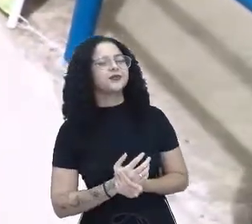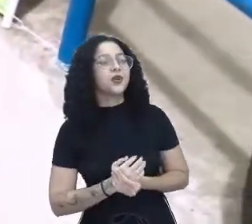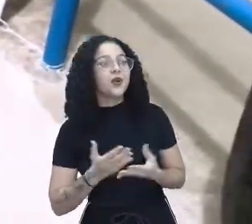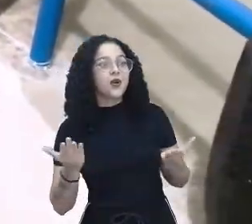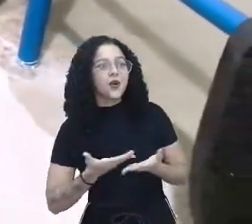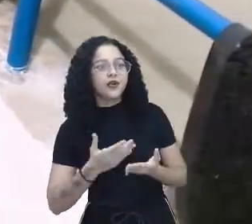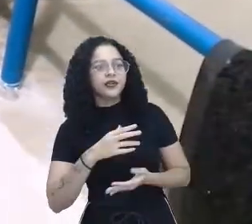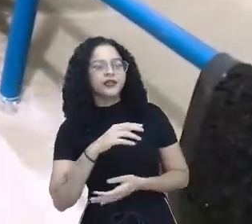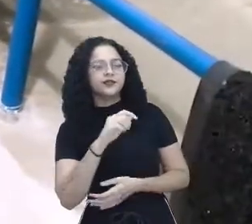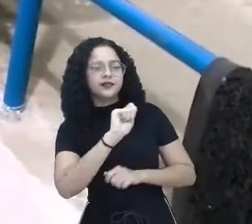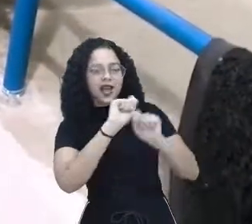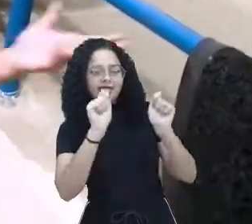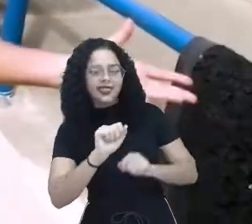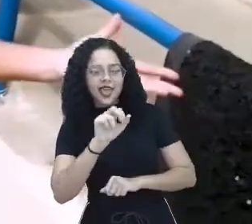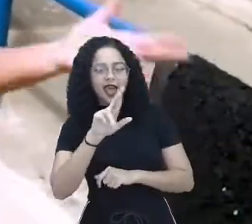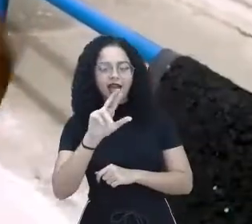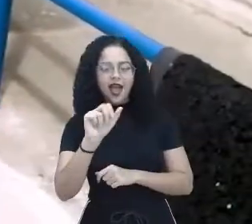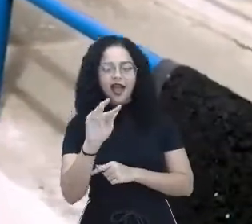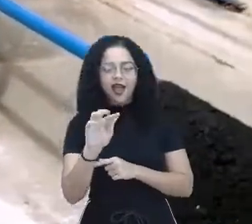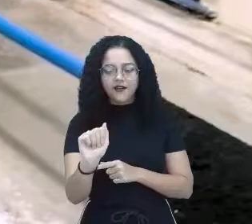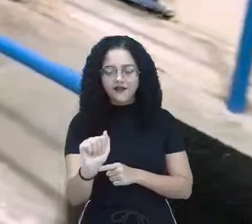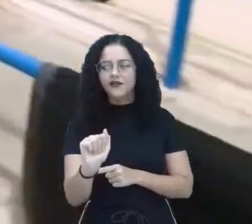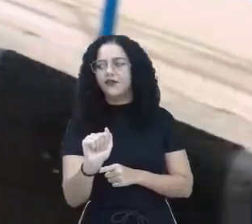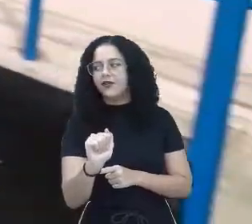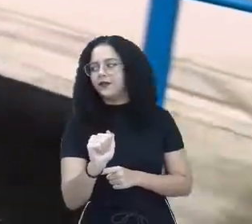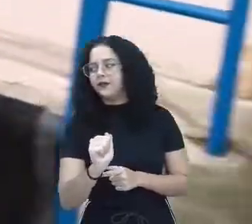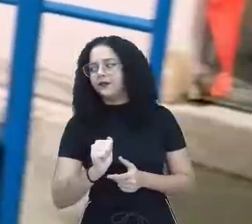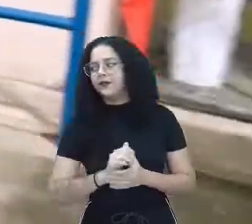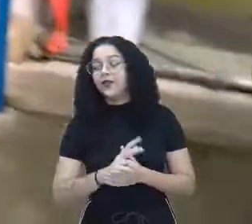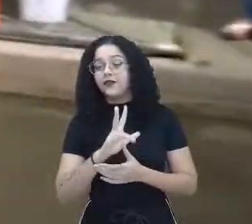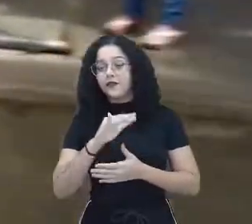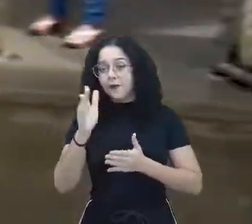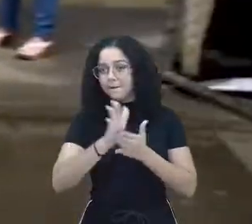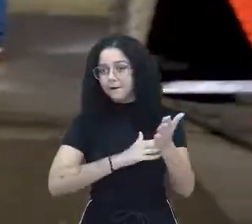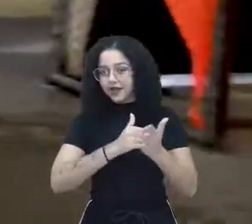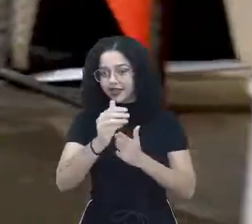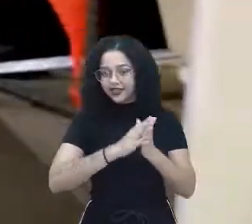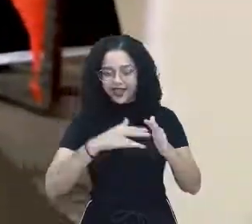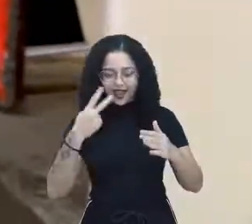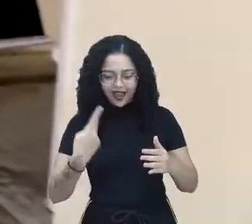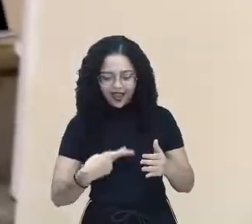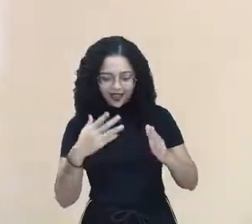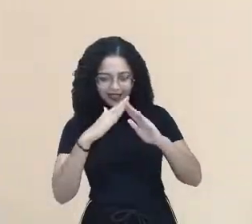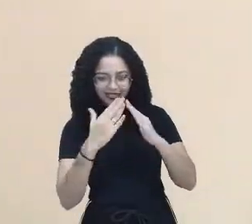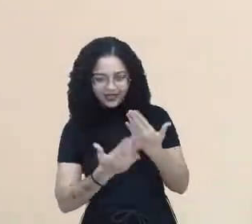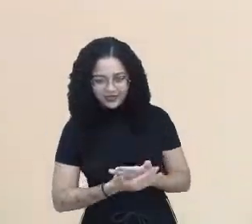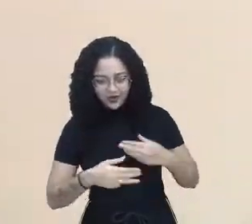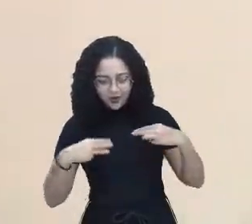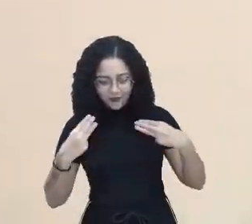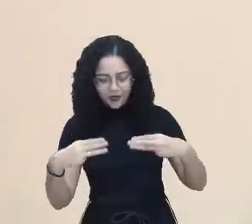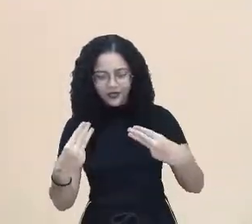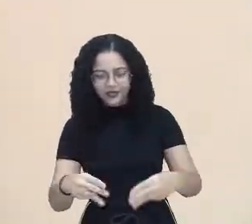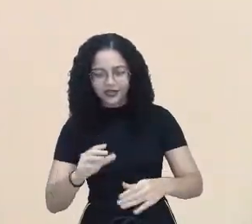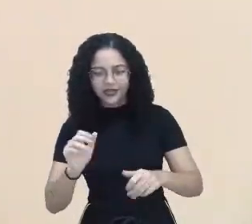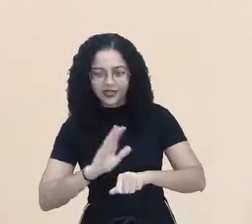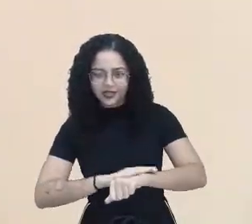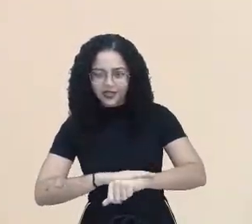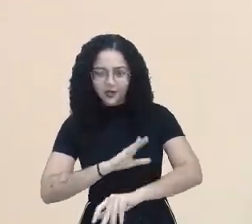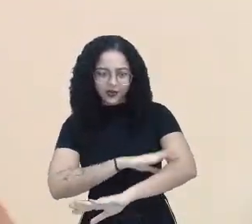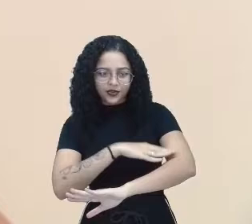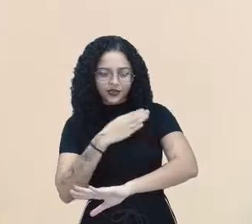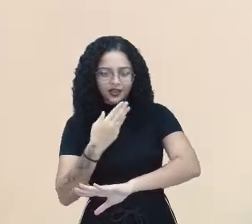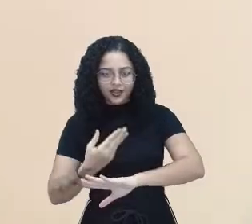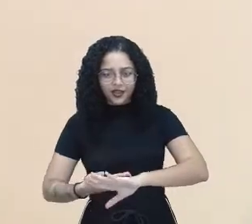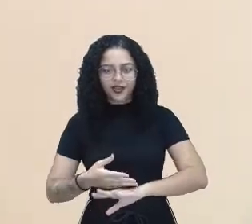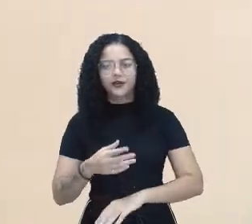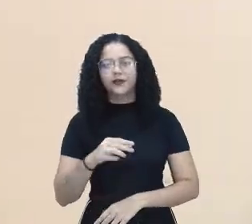artista Rafa, ele pintará um mural aqui na Escola Municipal de Tempo Integral